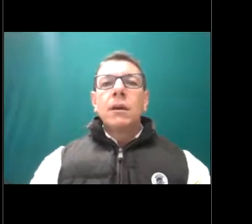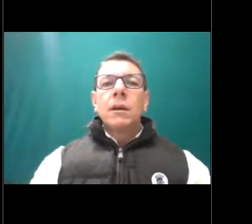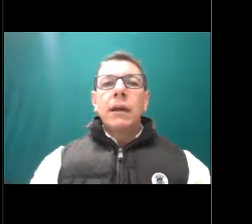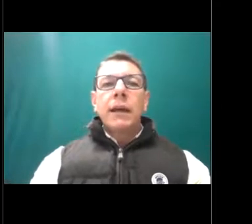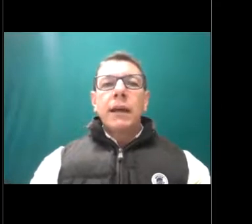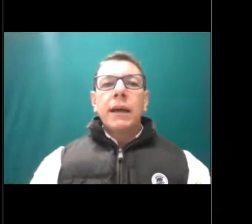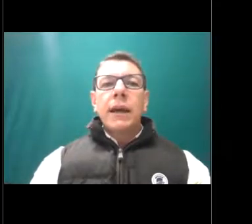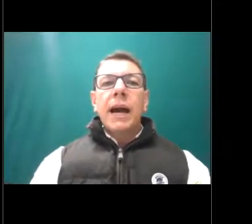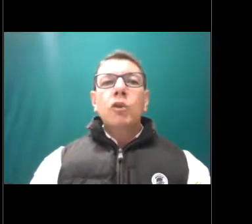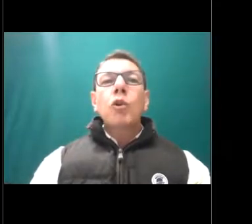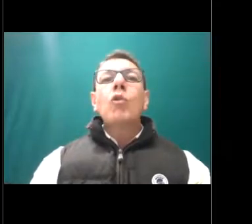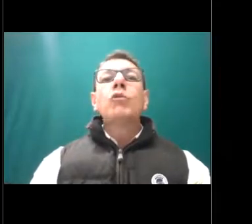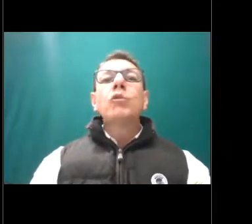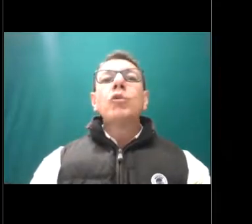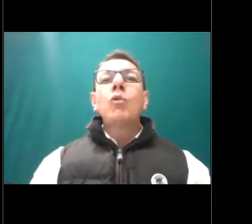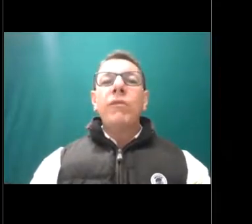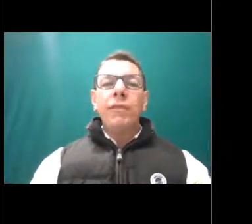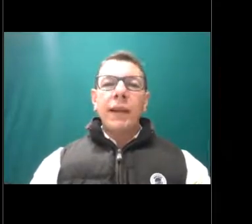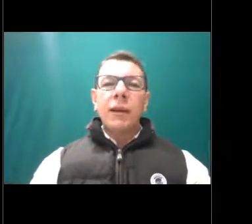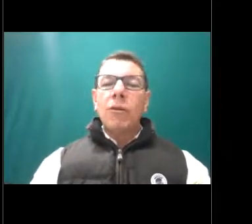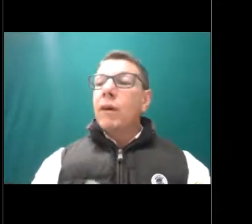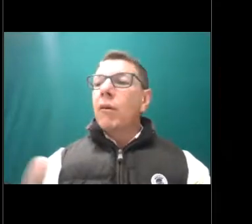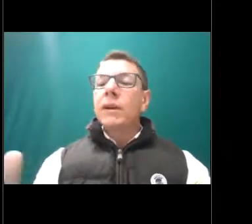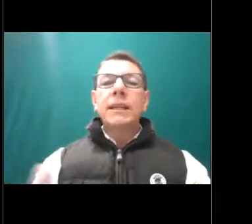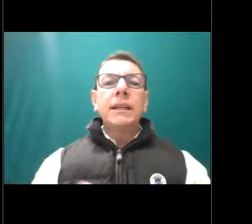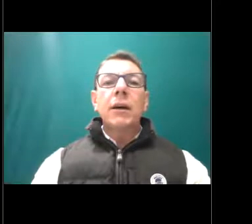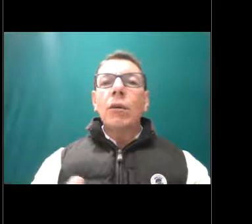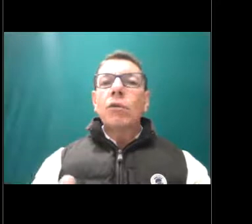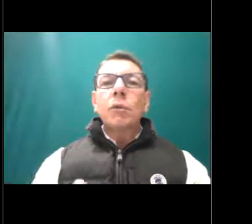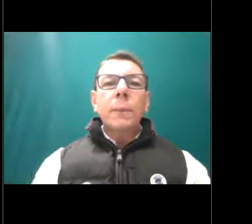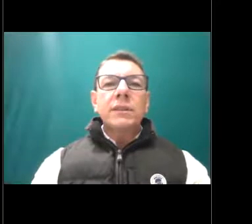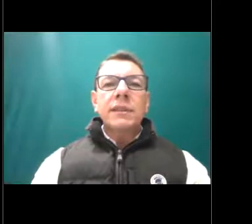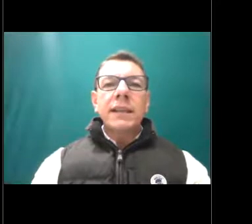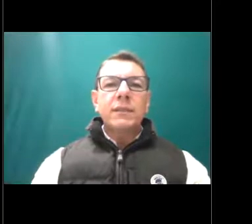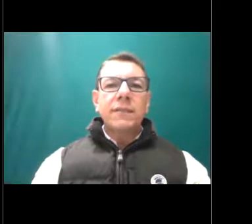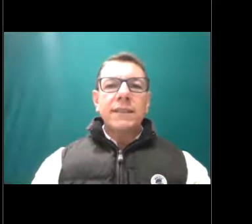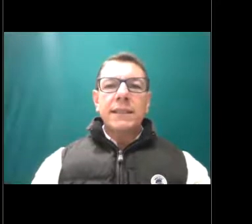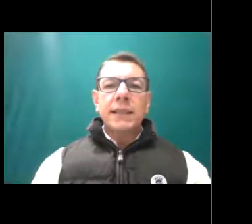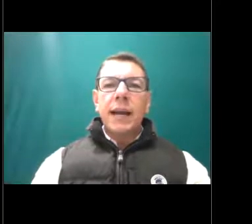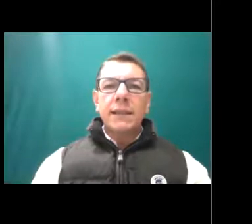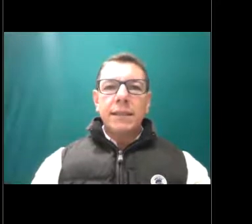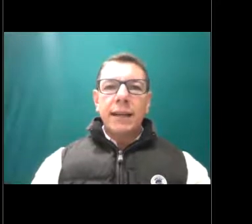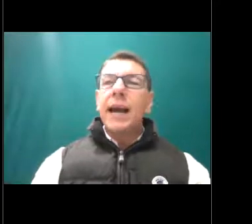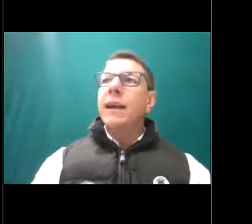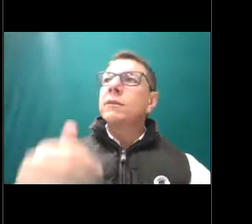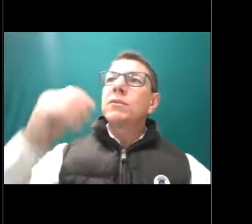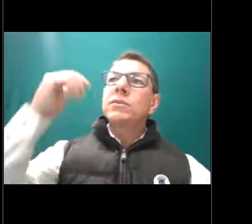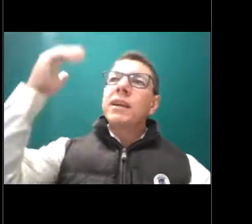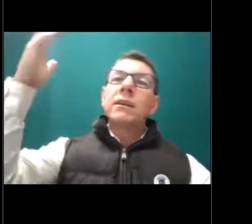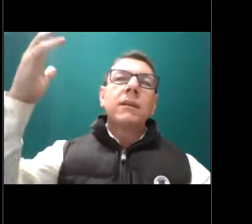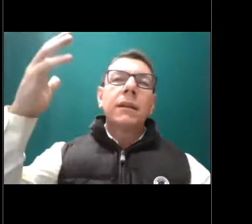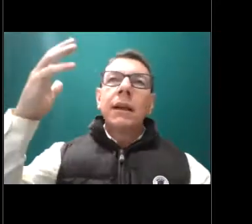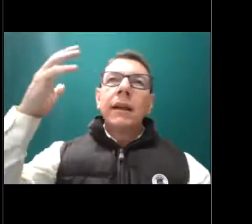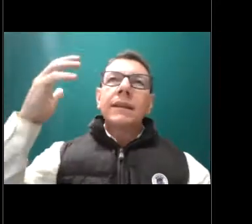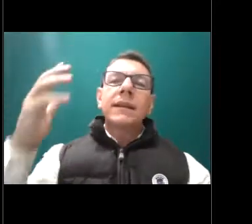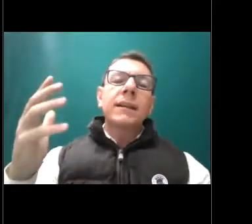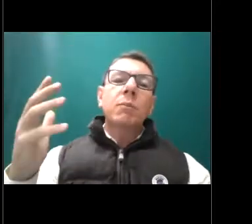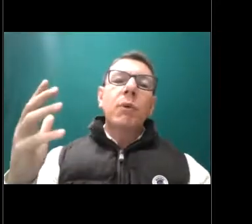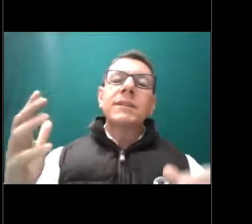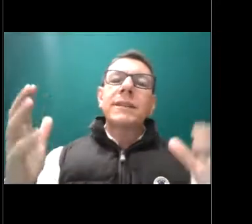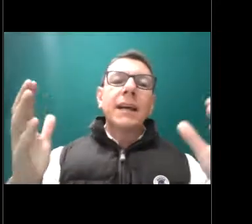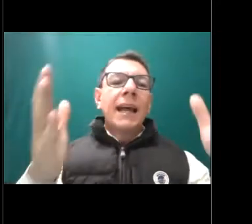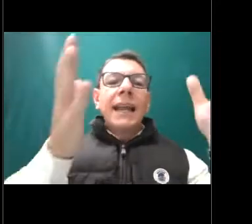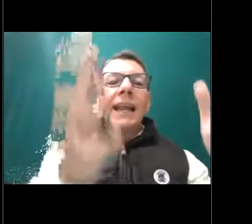recomendo. Eu estou com dúvida em alguma coisa ali ao longo do processo de fazer silagem, né? Eu não sei